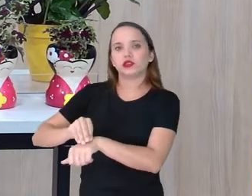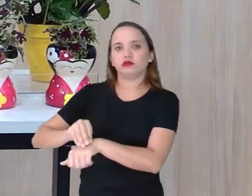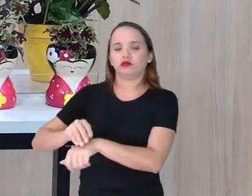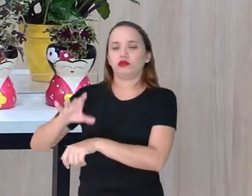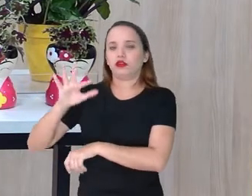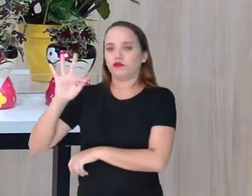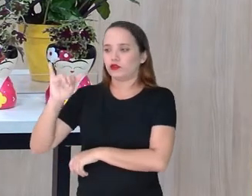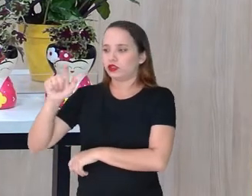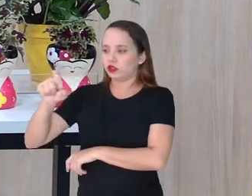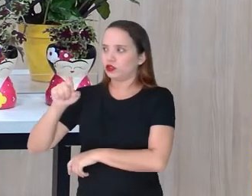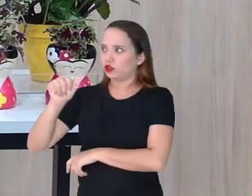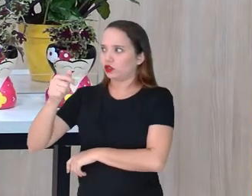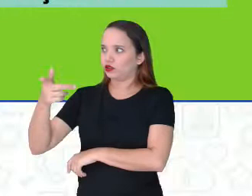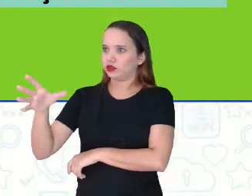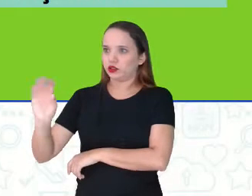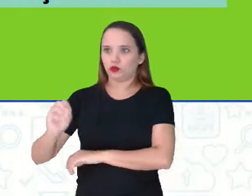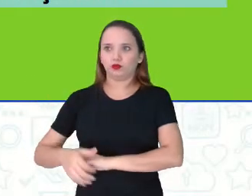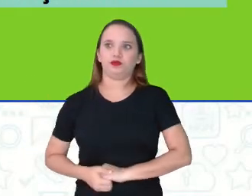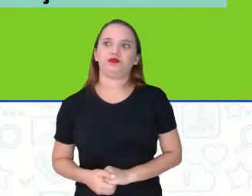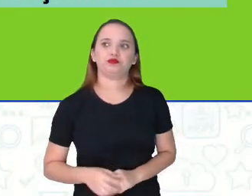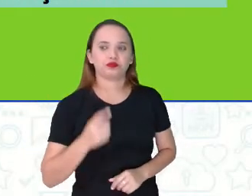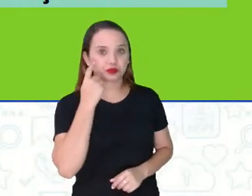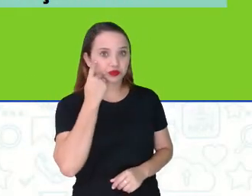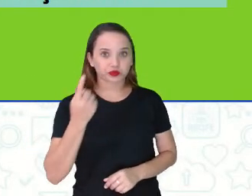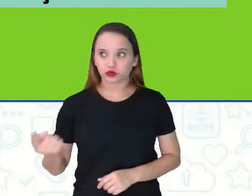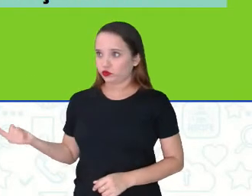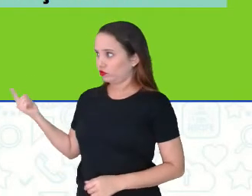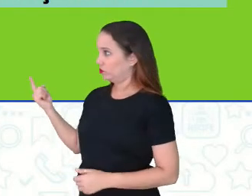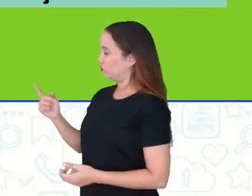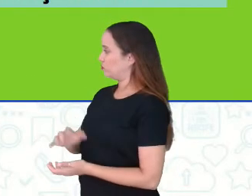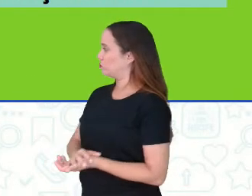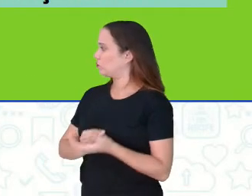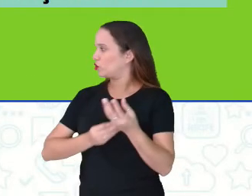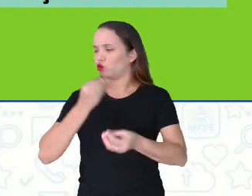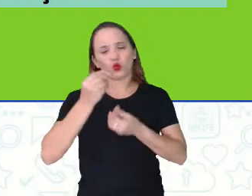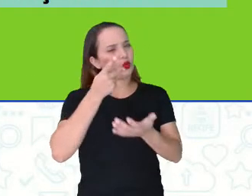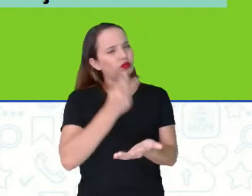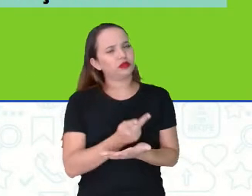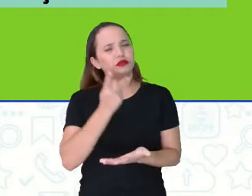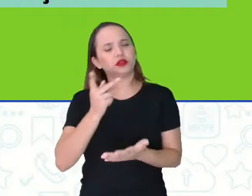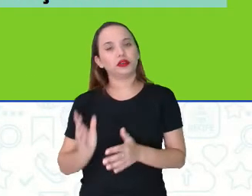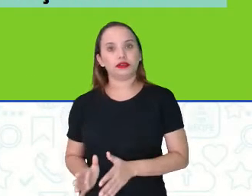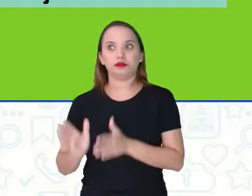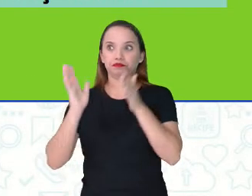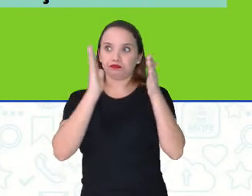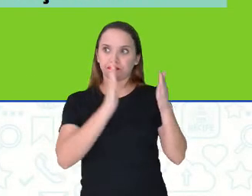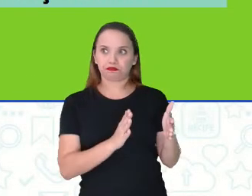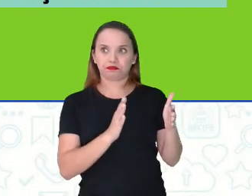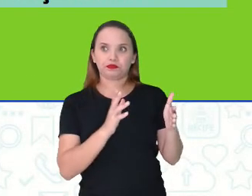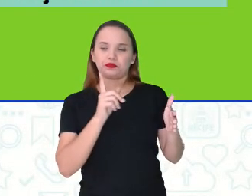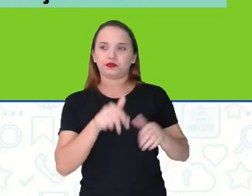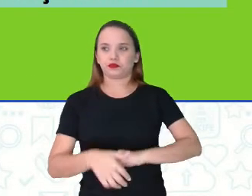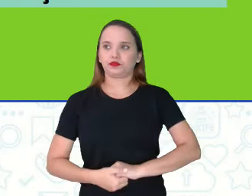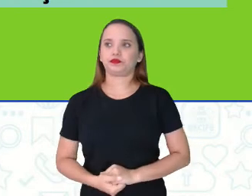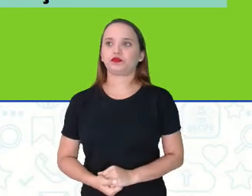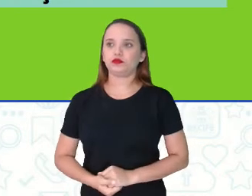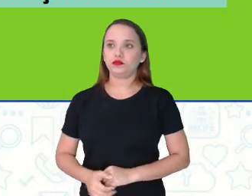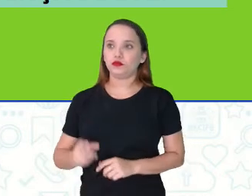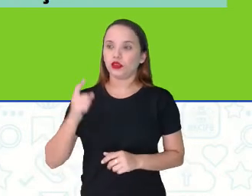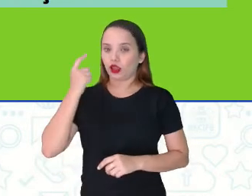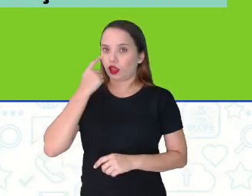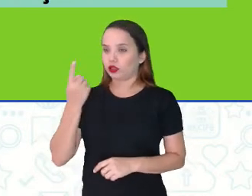Então, aqui, a fase luminosa ou a fase fotoquímica. Como é que acontece isso? Então, essa fase que eu falei para